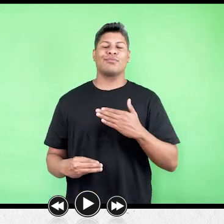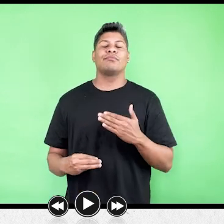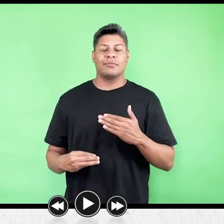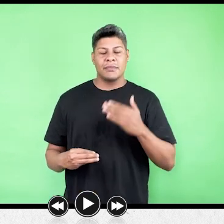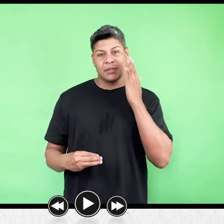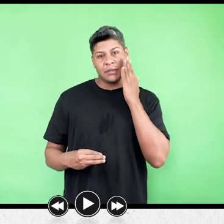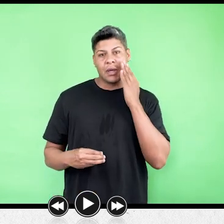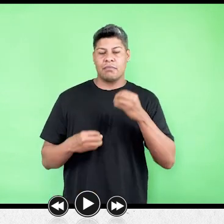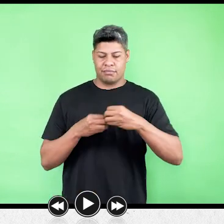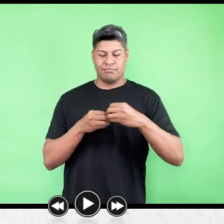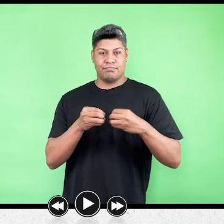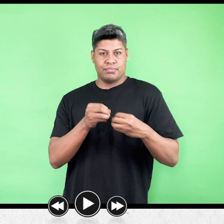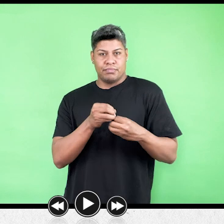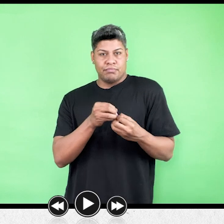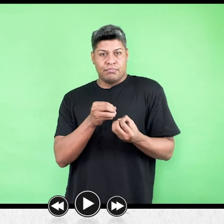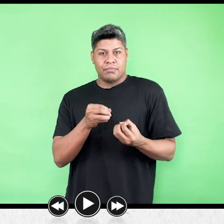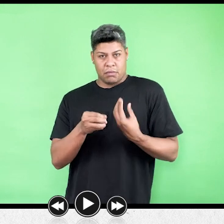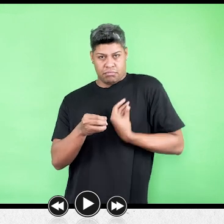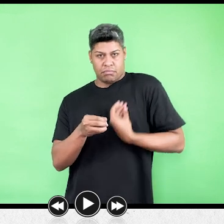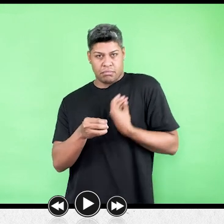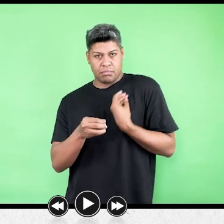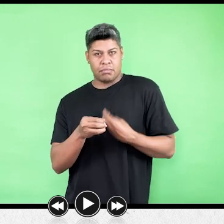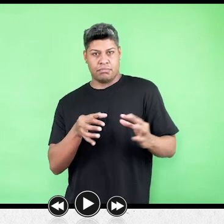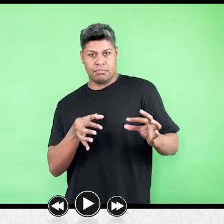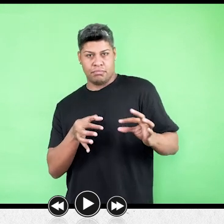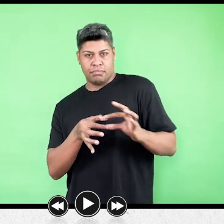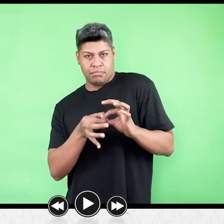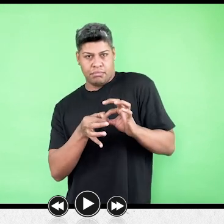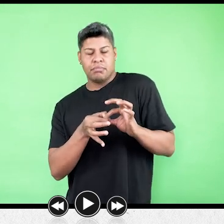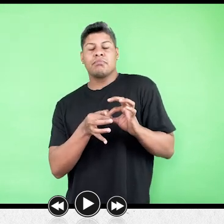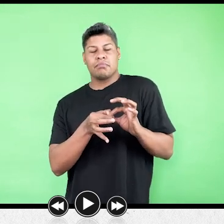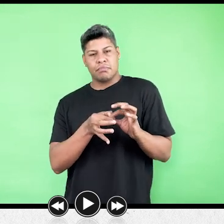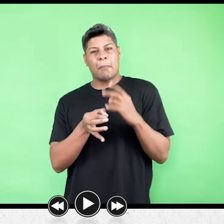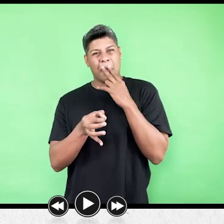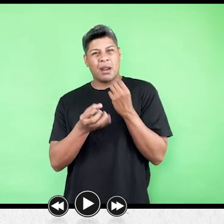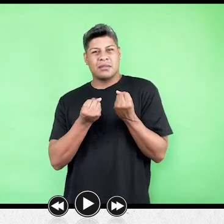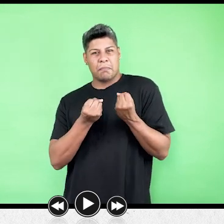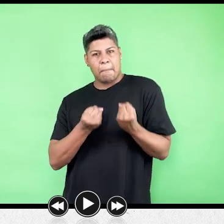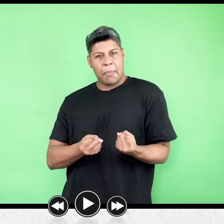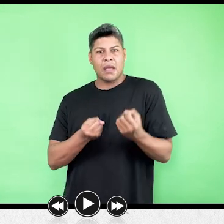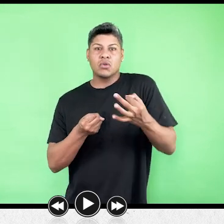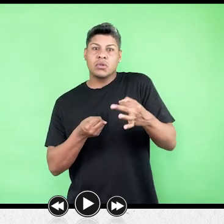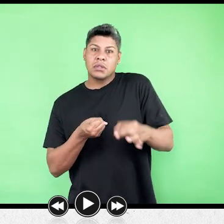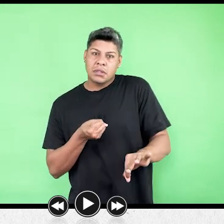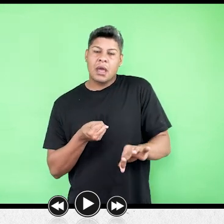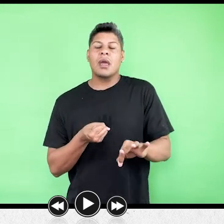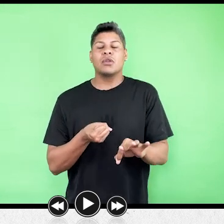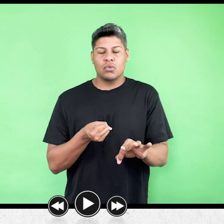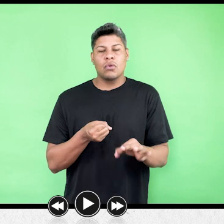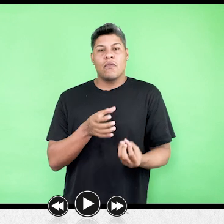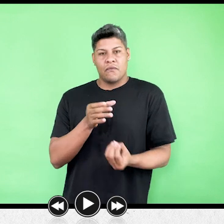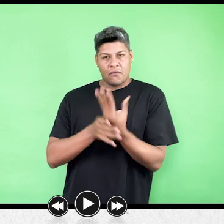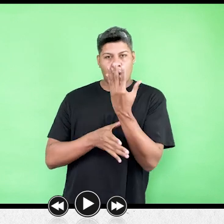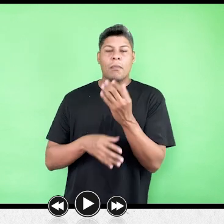partículas, esses coágulos que estão se formando, eles vão se aglutinar em pequenas massas e com o peso específico maior do que a água vão formar